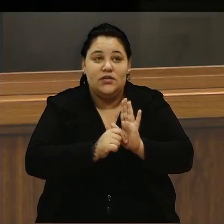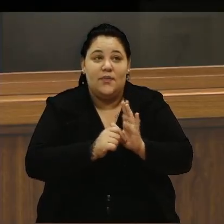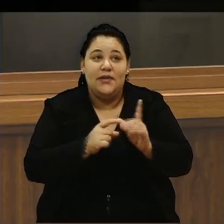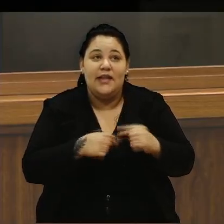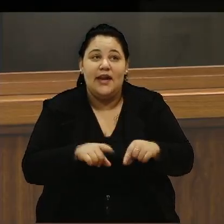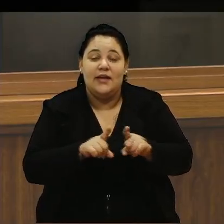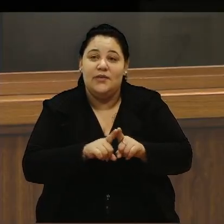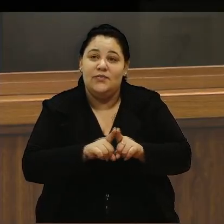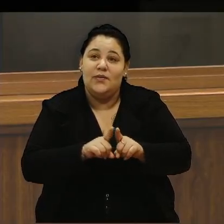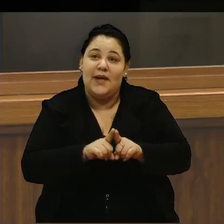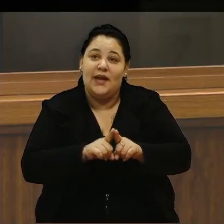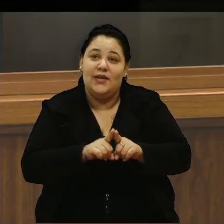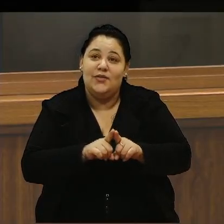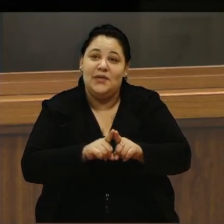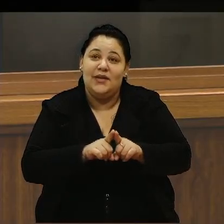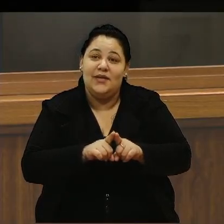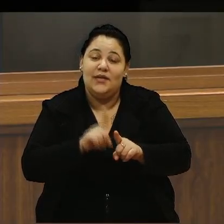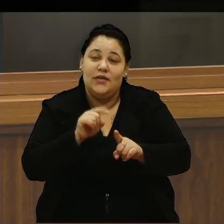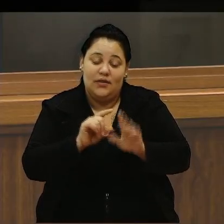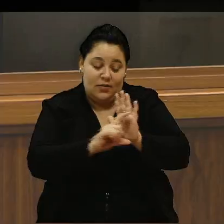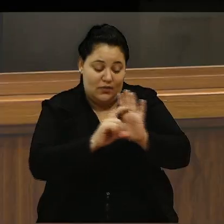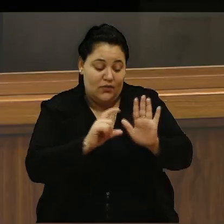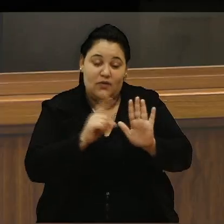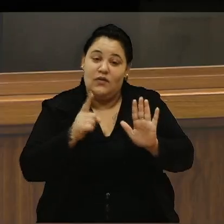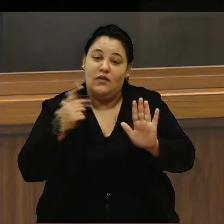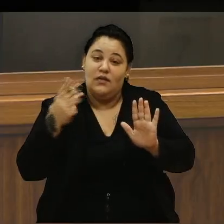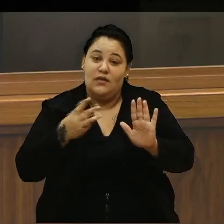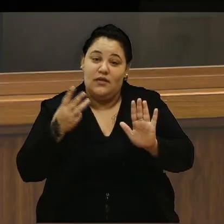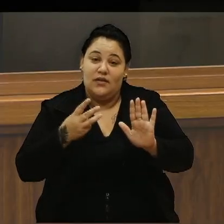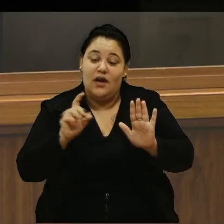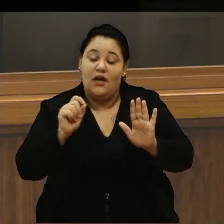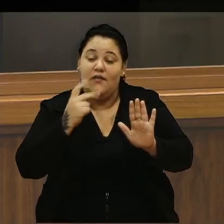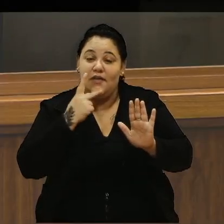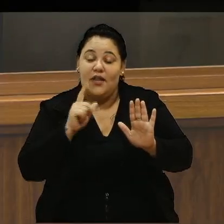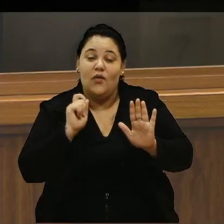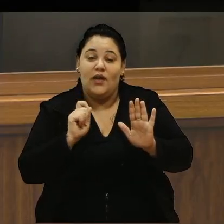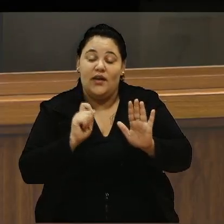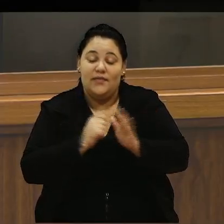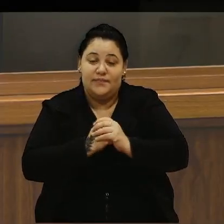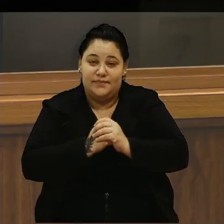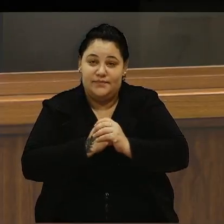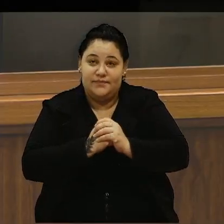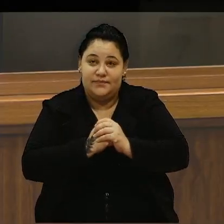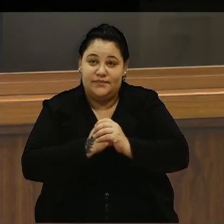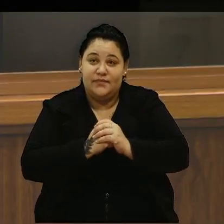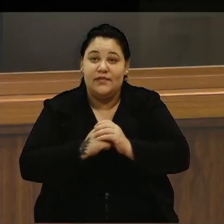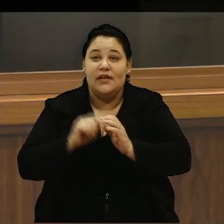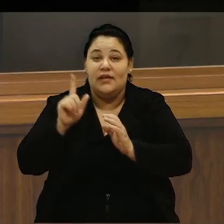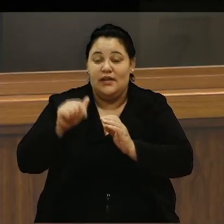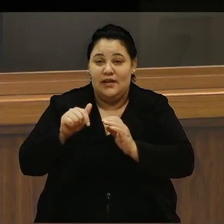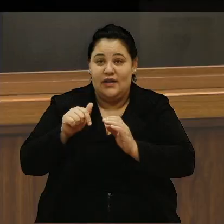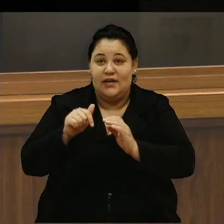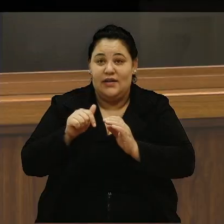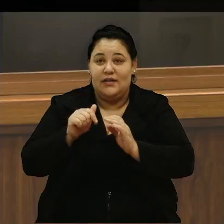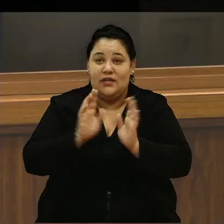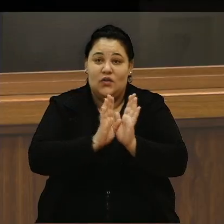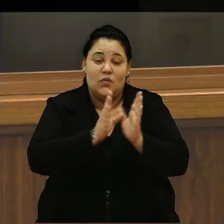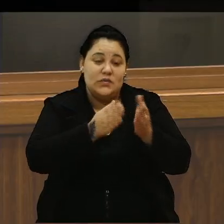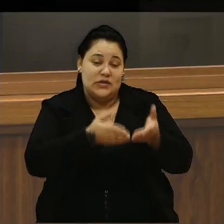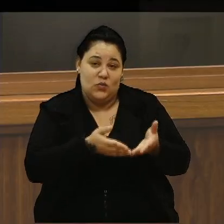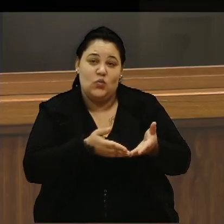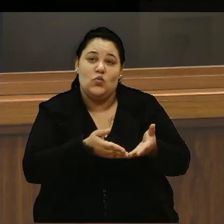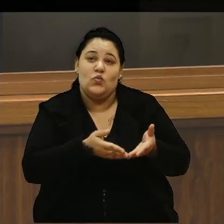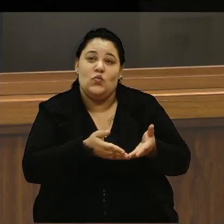parágrafo 13. Porque o que diz hoje? Que é cargo de comissionado,